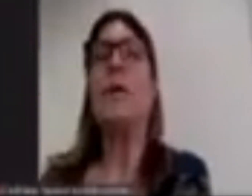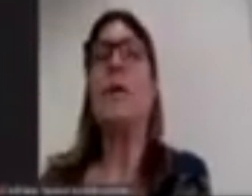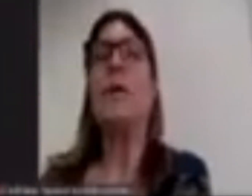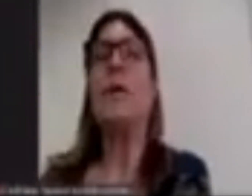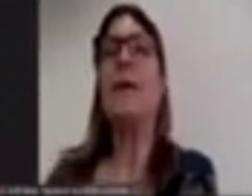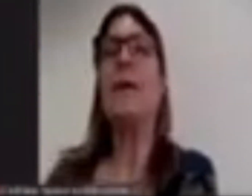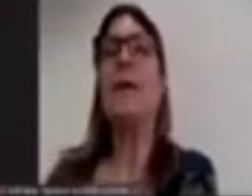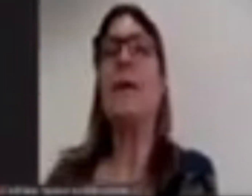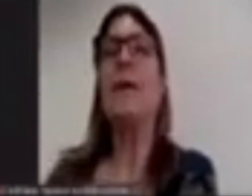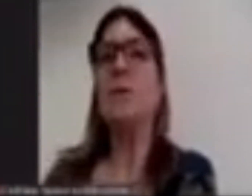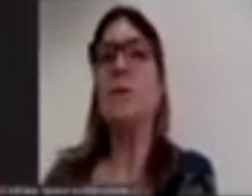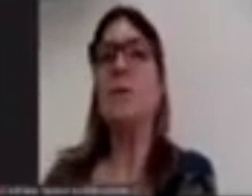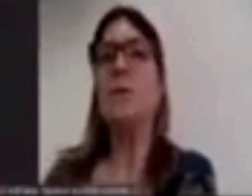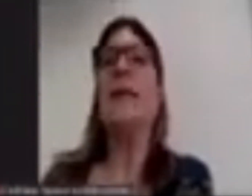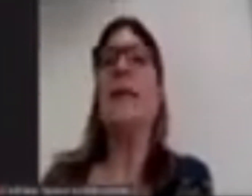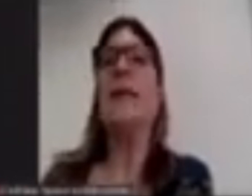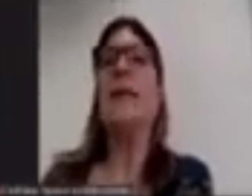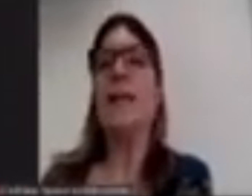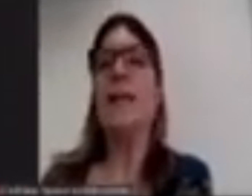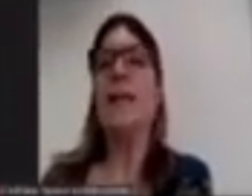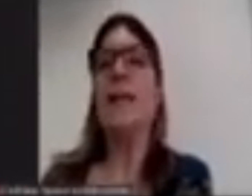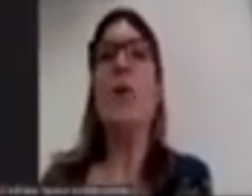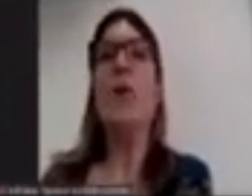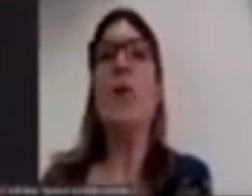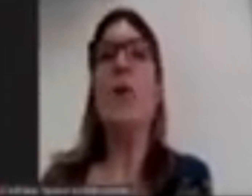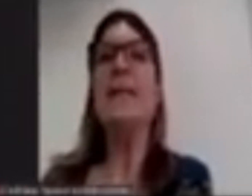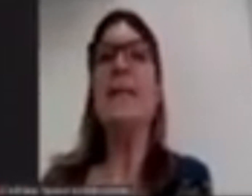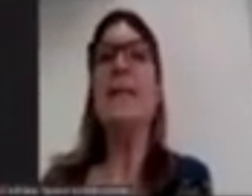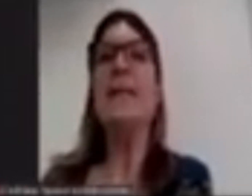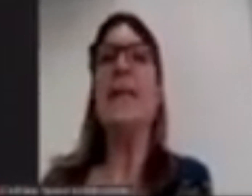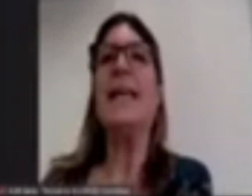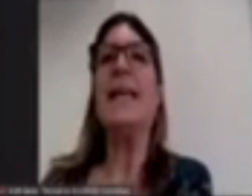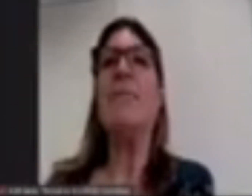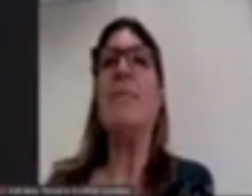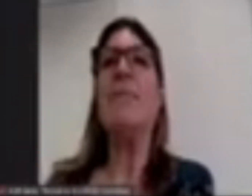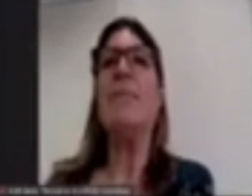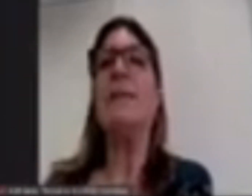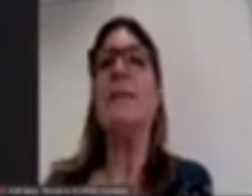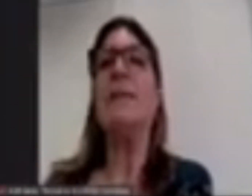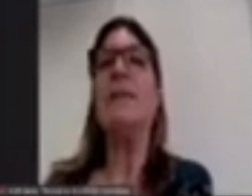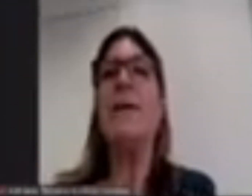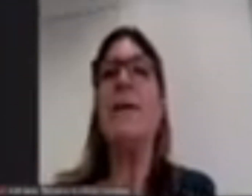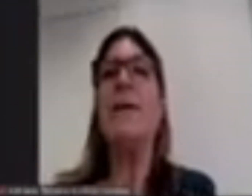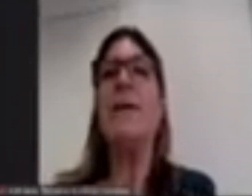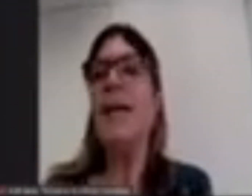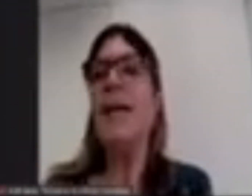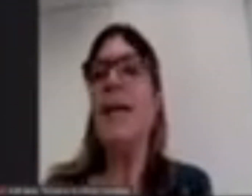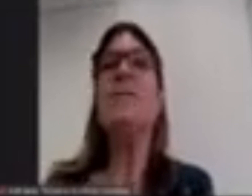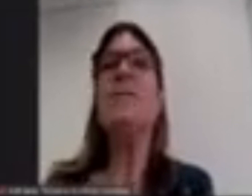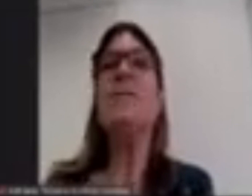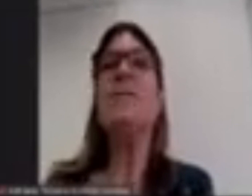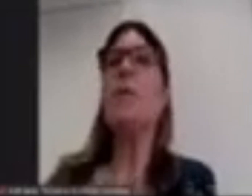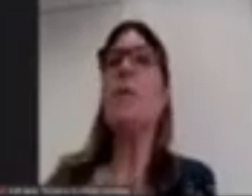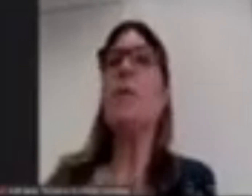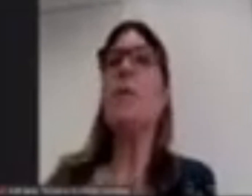com a Elaine Barbiero, aqui da CGRH, e a Roberta, da equipe PEI da Coped, e as duas vão